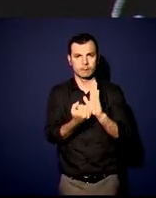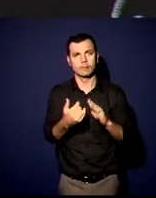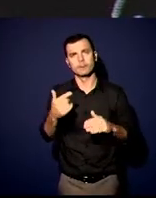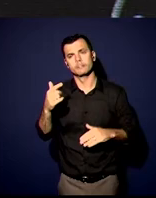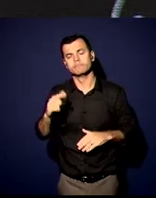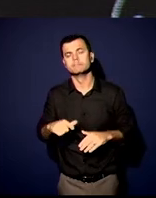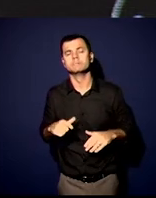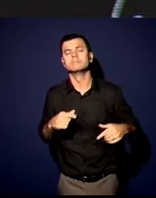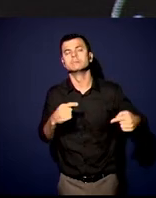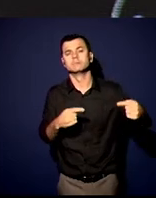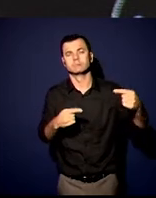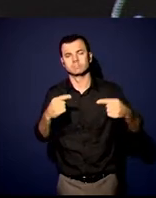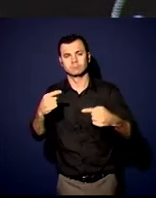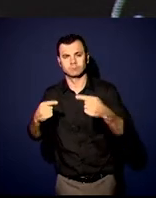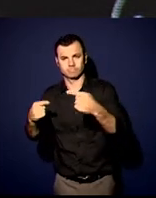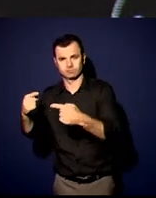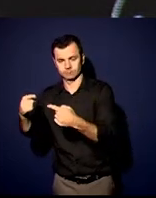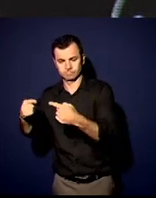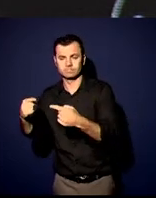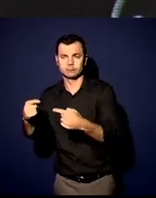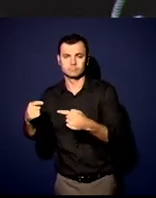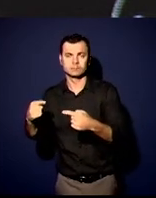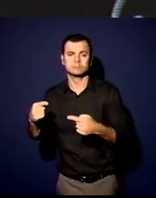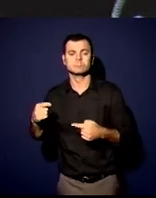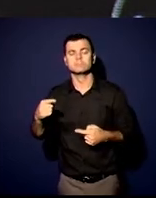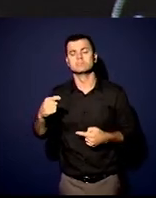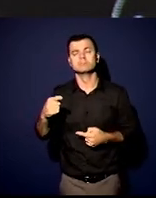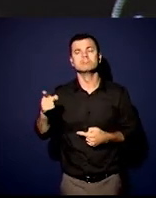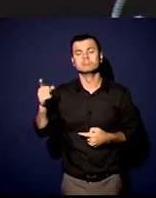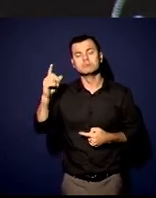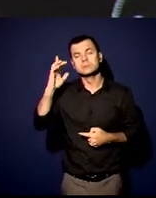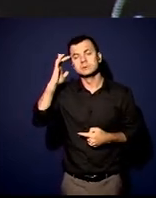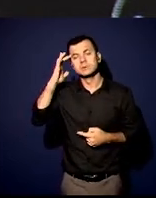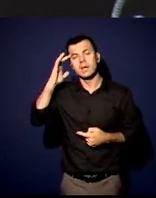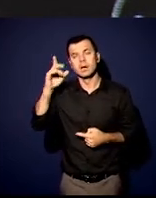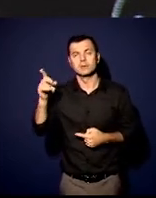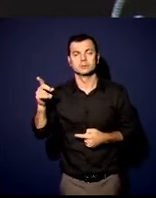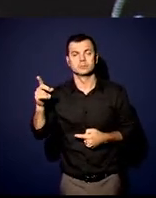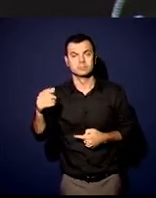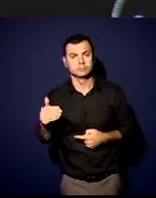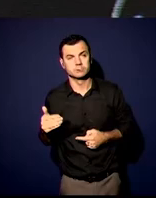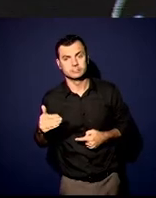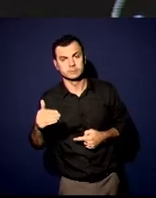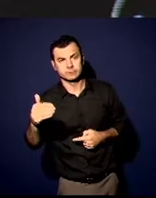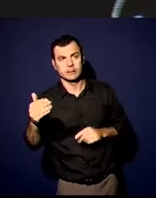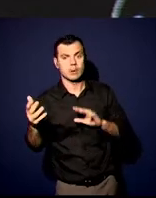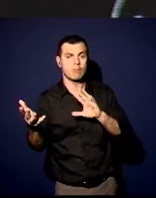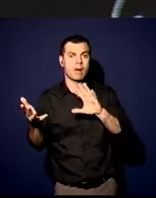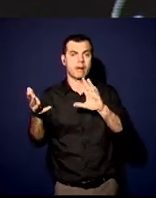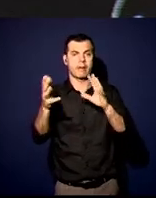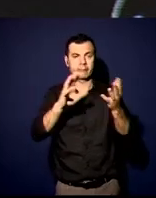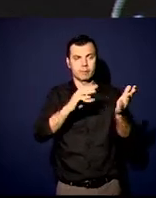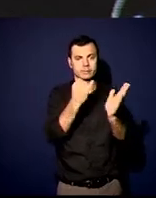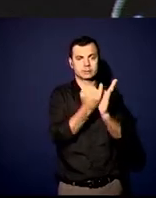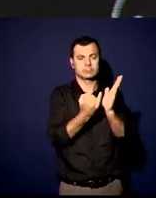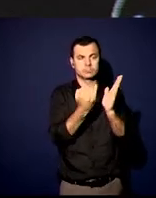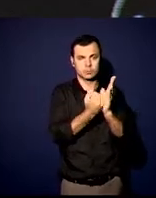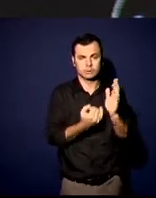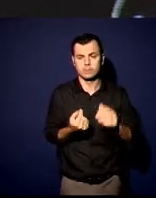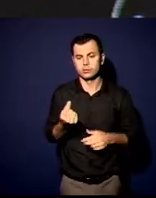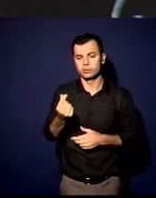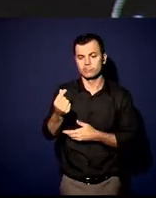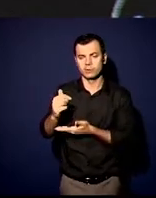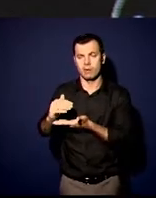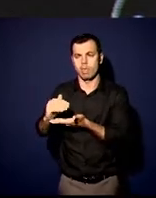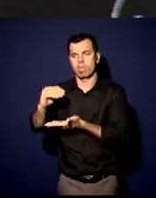da reforma tributária que vem por aí como o senhor vê isso é possível que se faça uma reforma tributária sem aumentar a carga